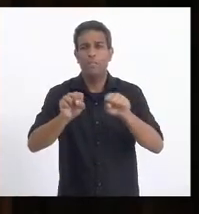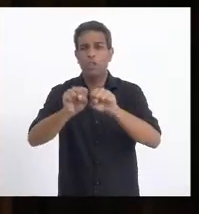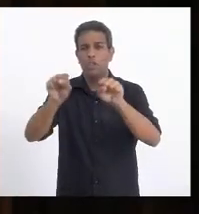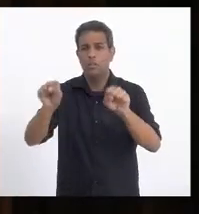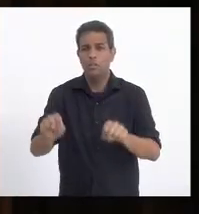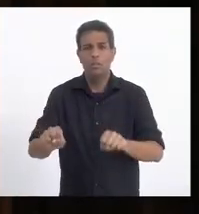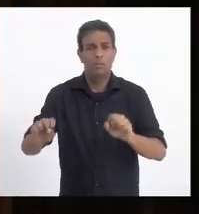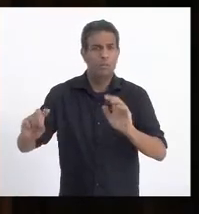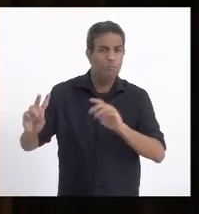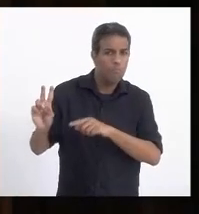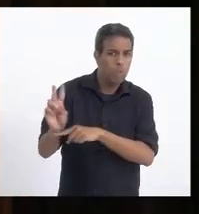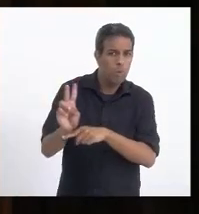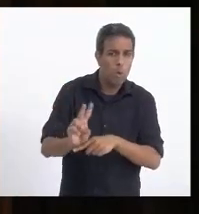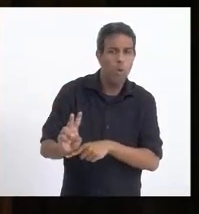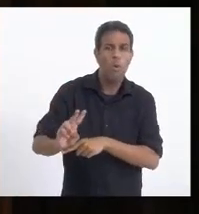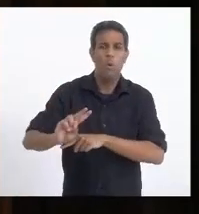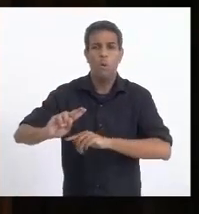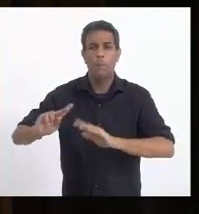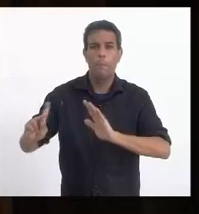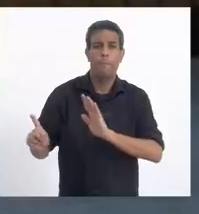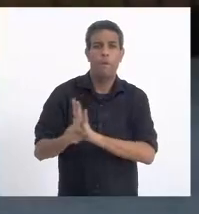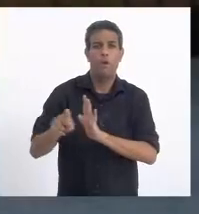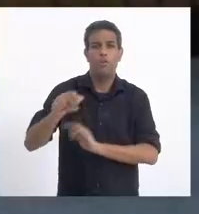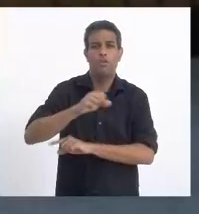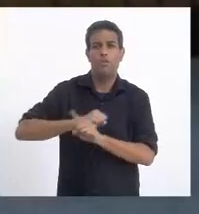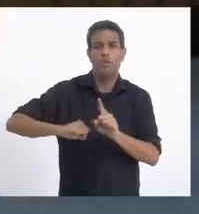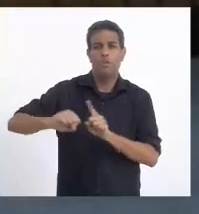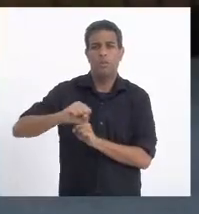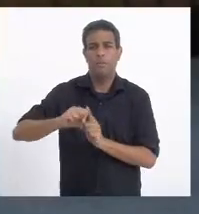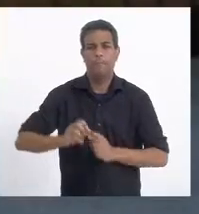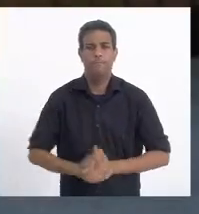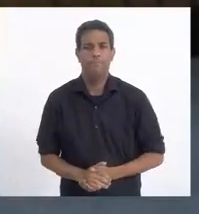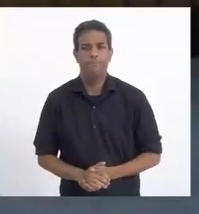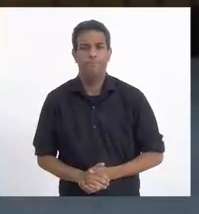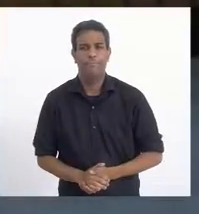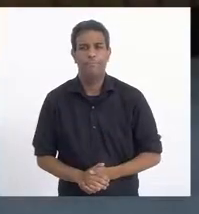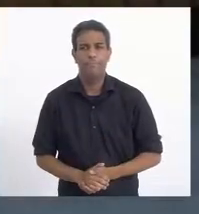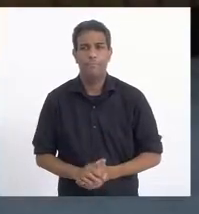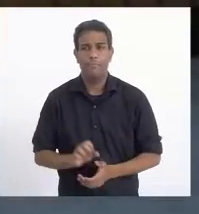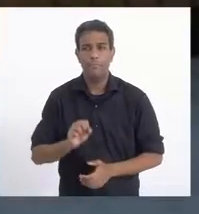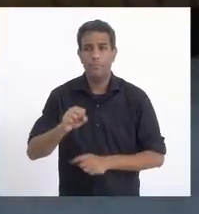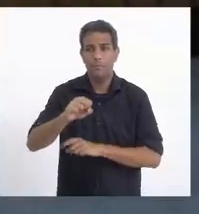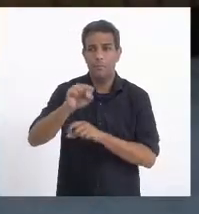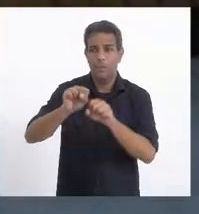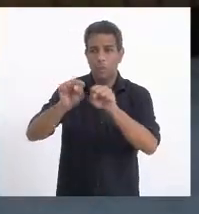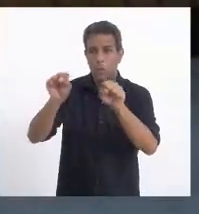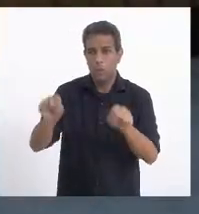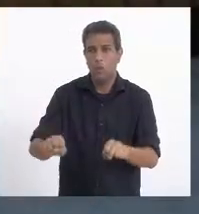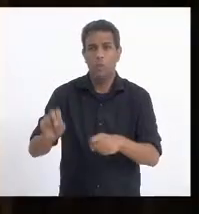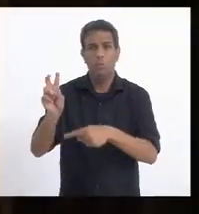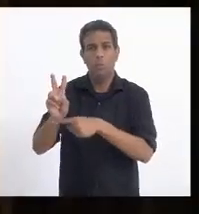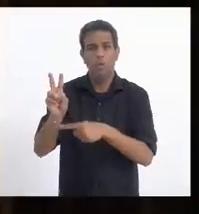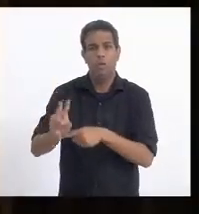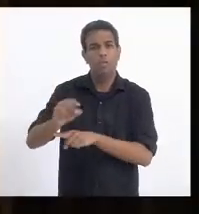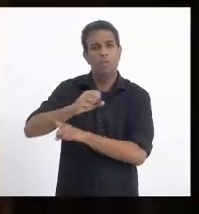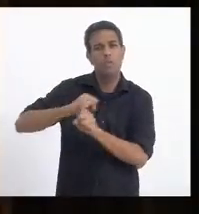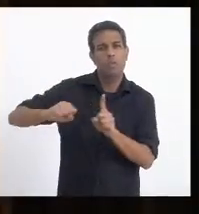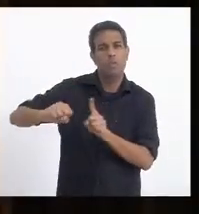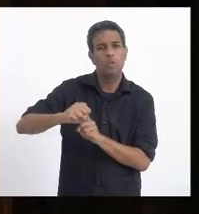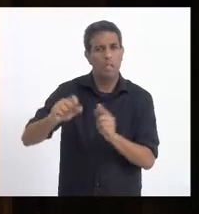sistema de proteção social se é um sistema de proteção social